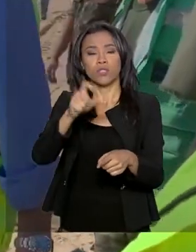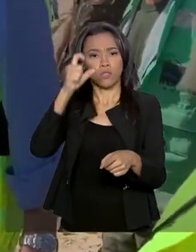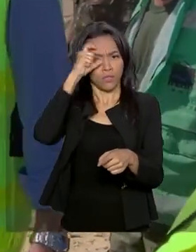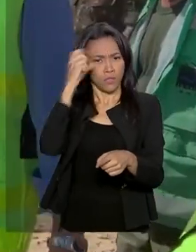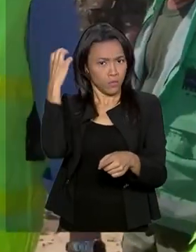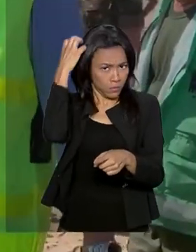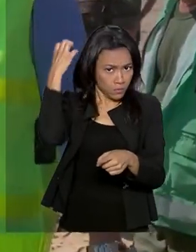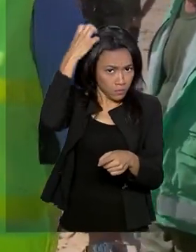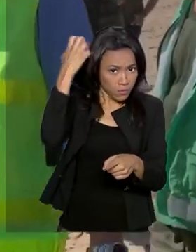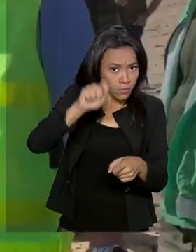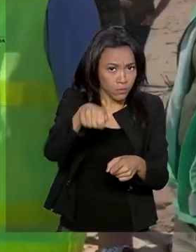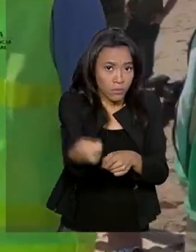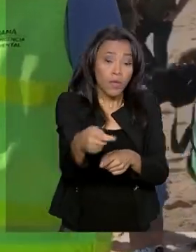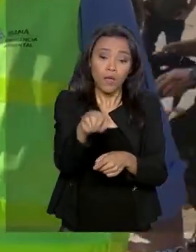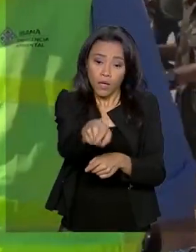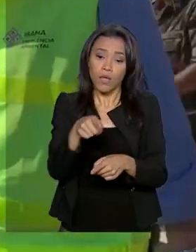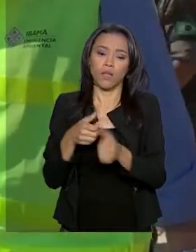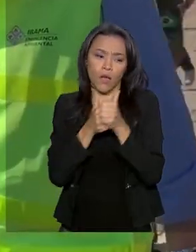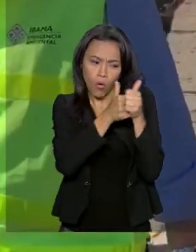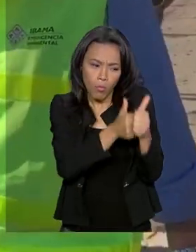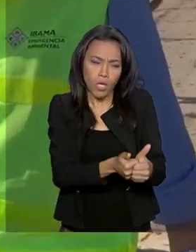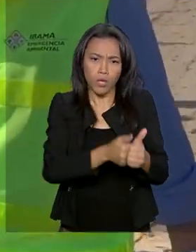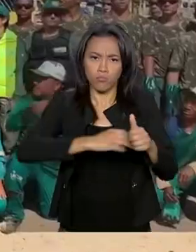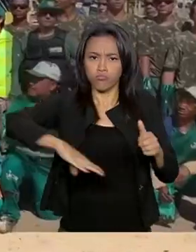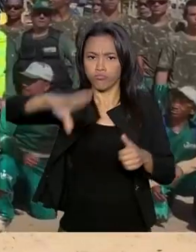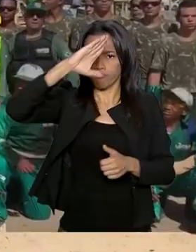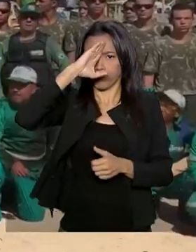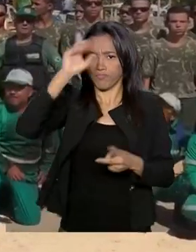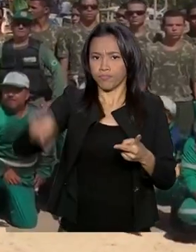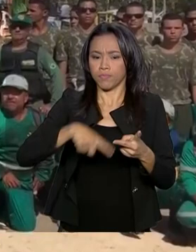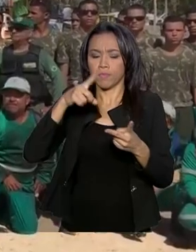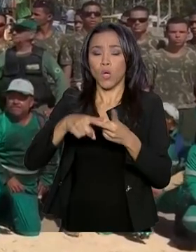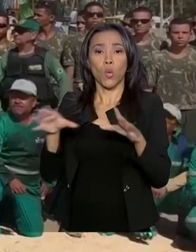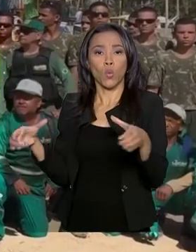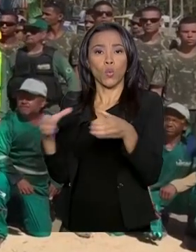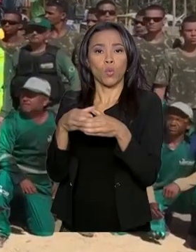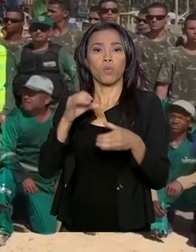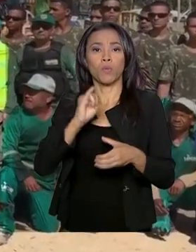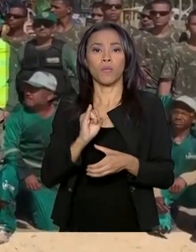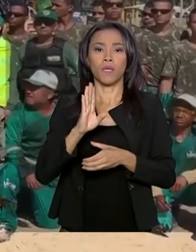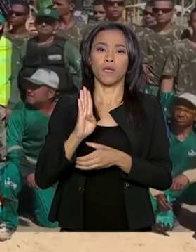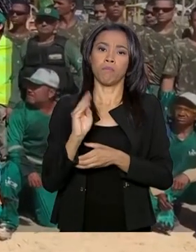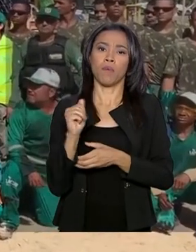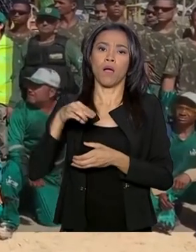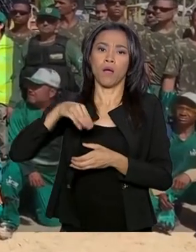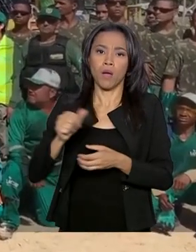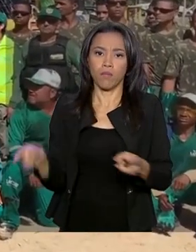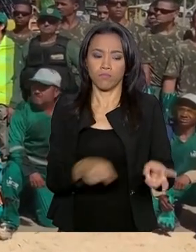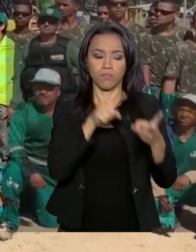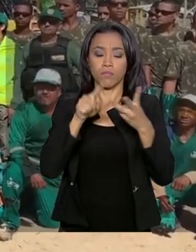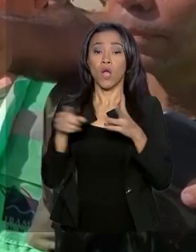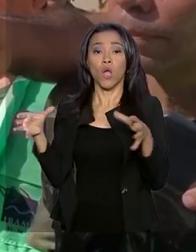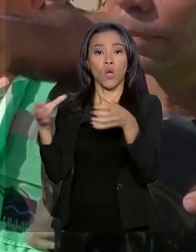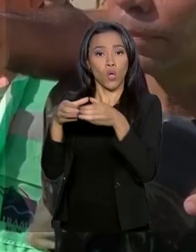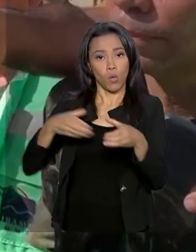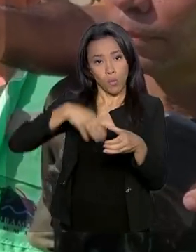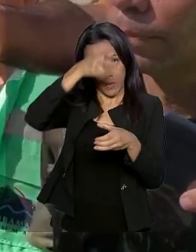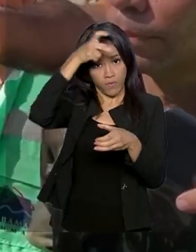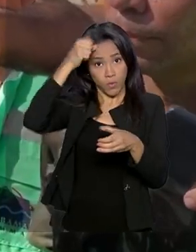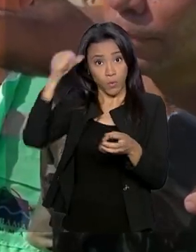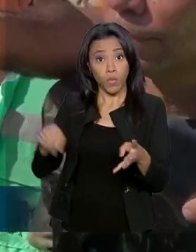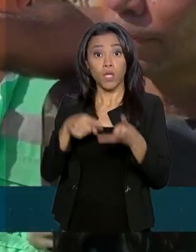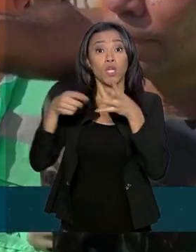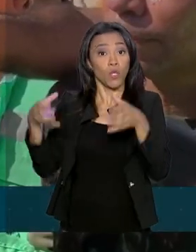como militares do exército marinha e equipes do ibama defesa civil prefeitura e os voluntários se vimos